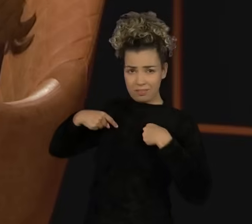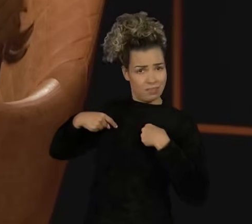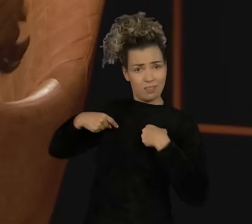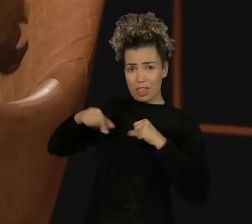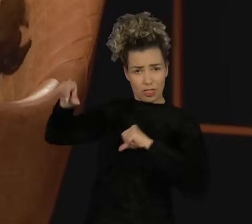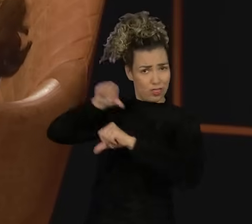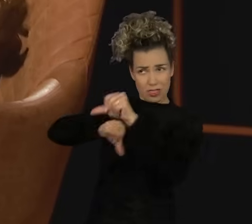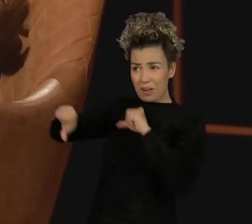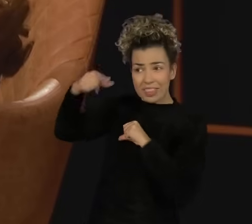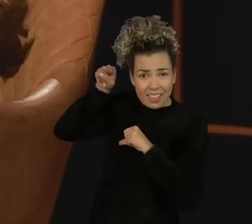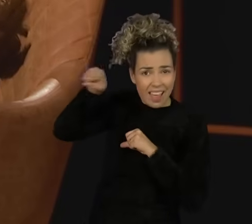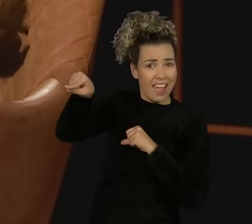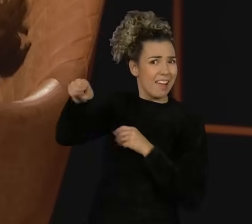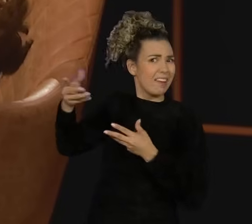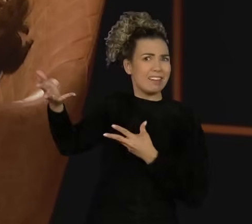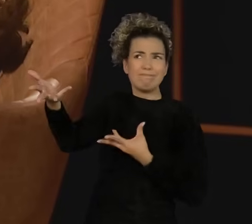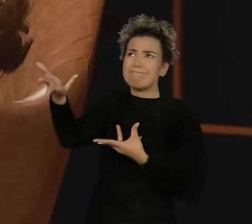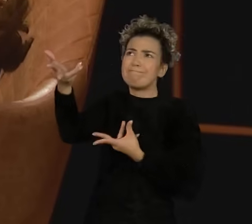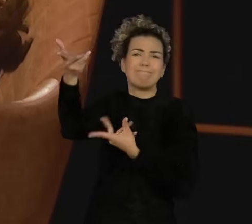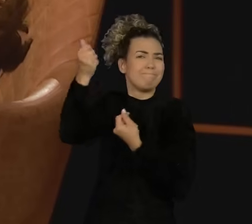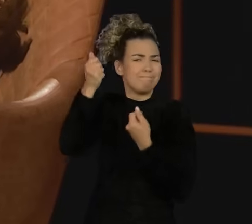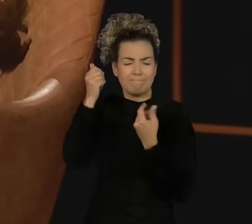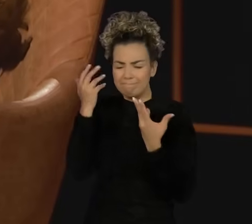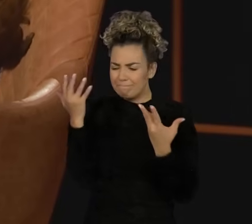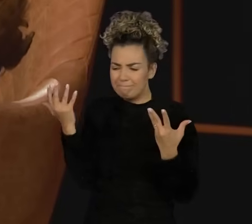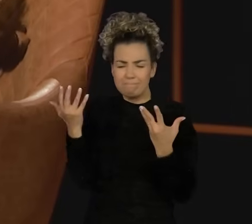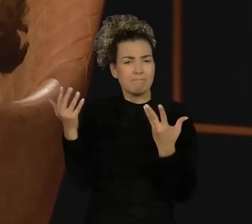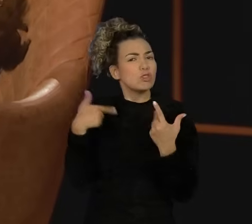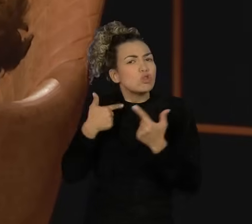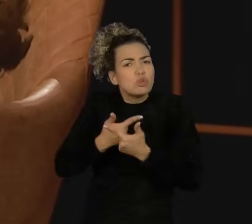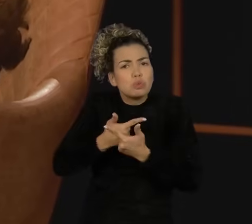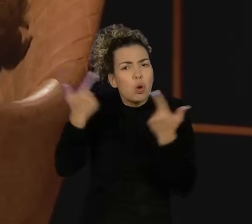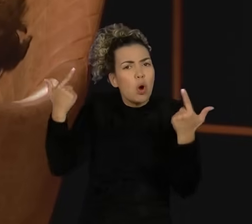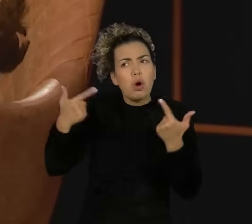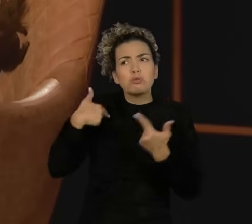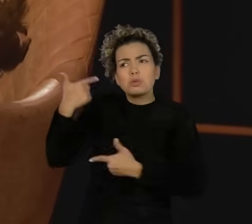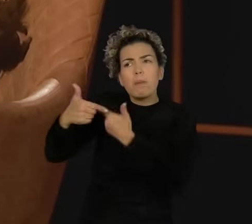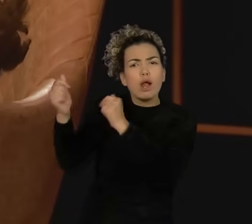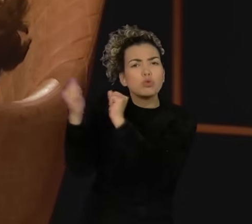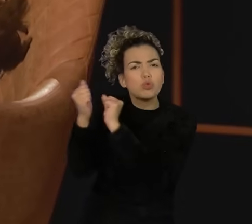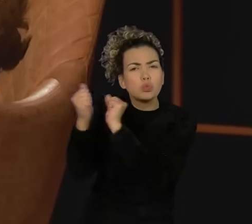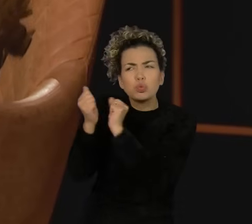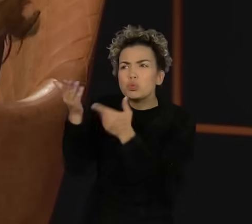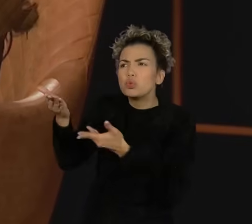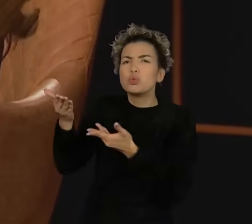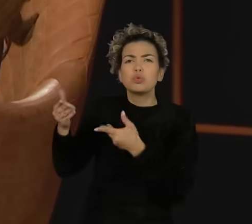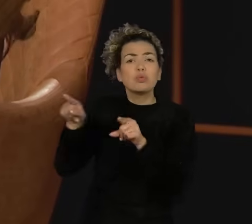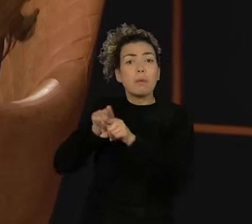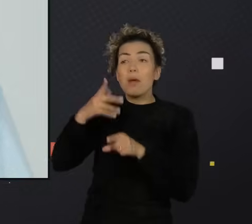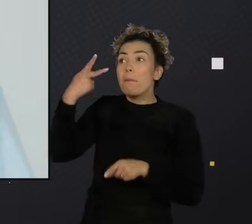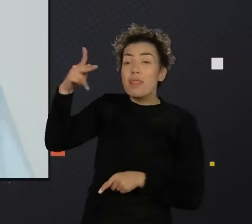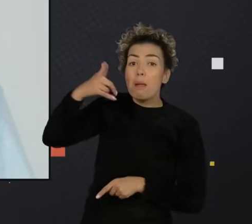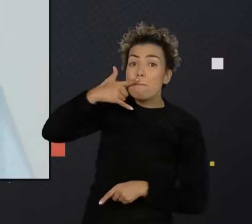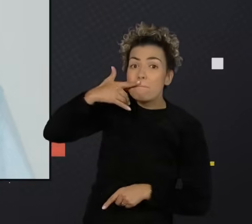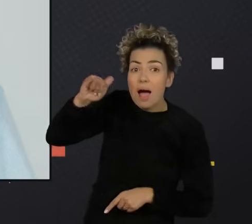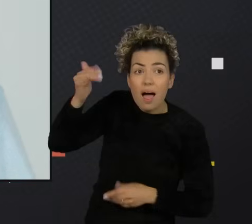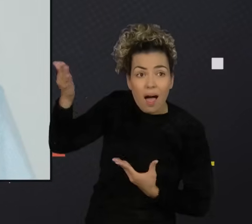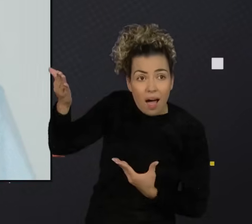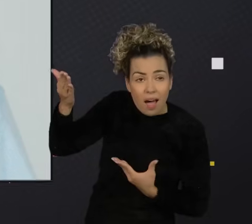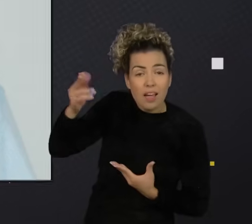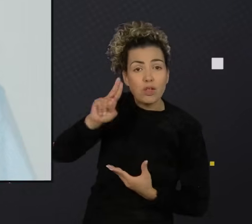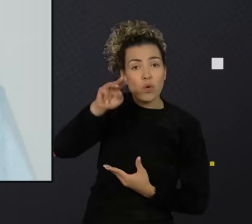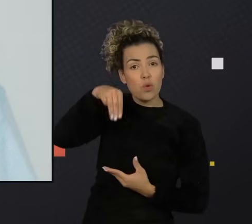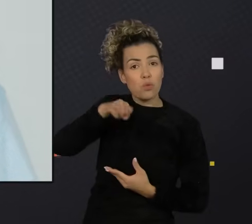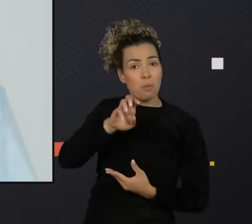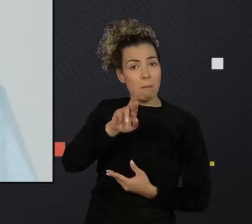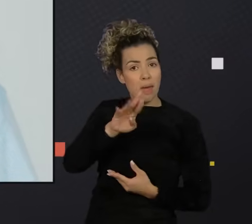enésima potência, né? O privilégio que eu tive de conviver com ele, com o pai dele, Humberto